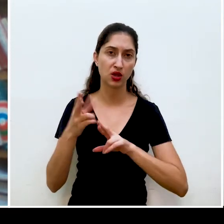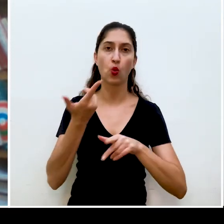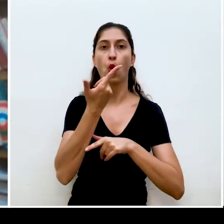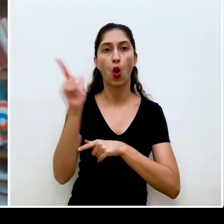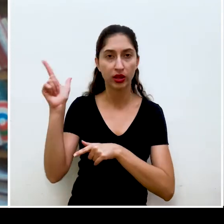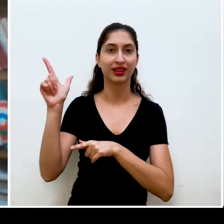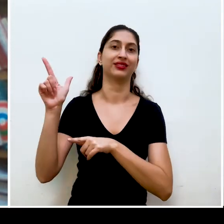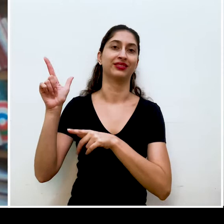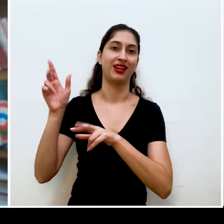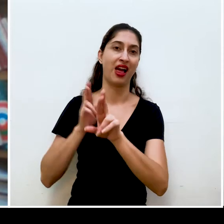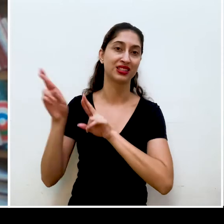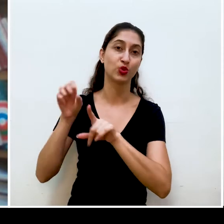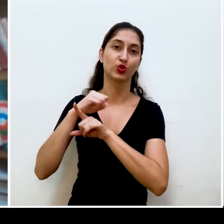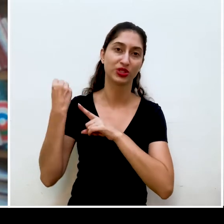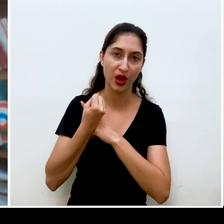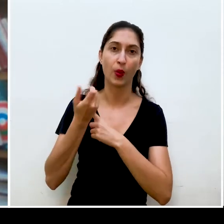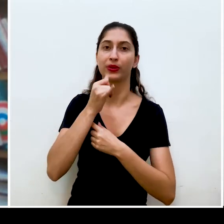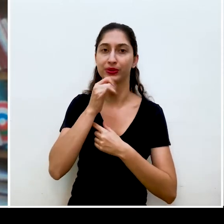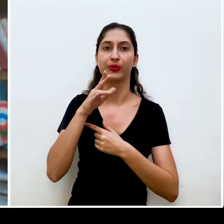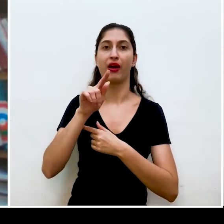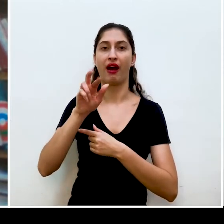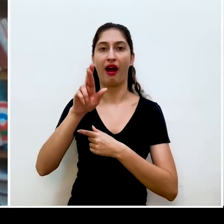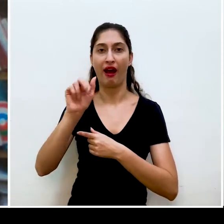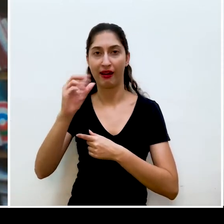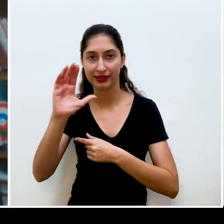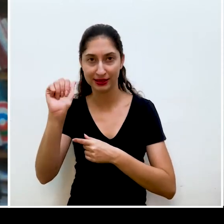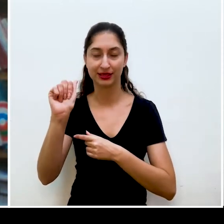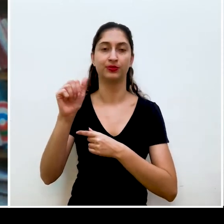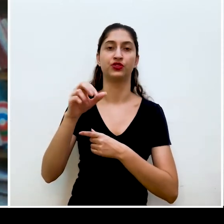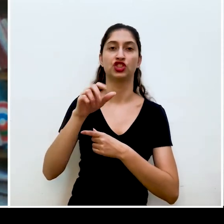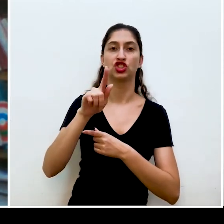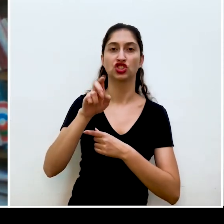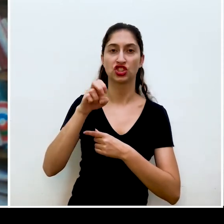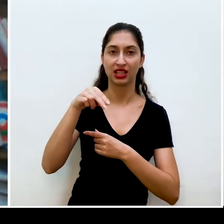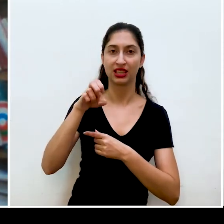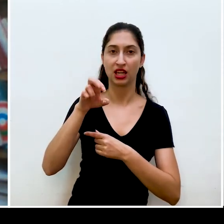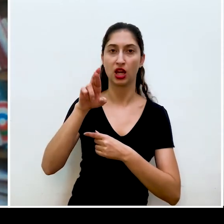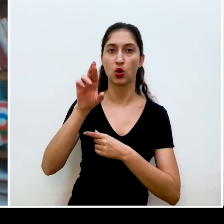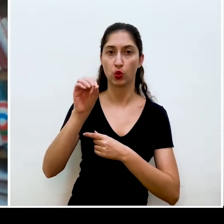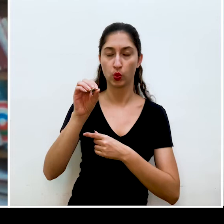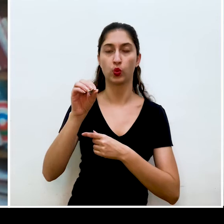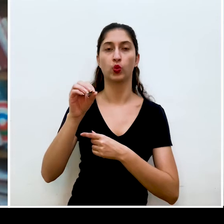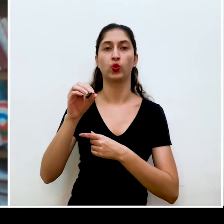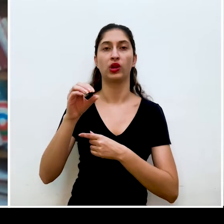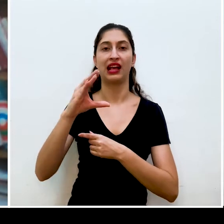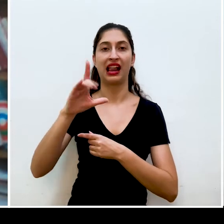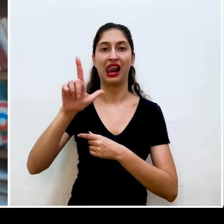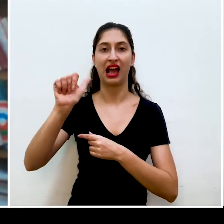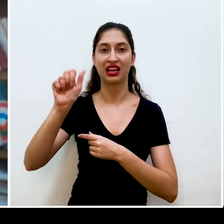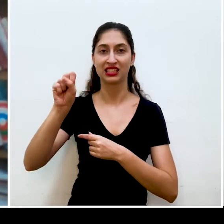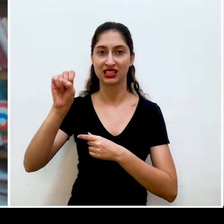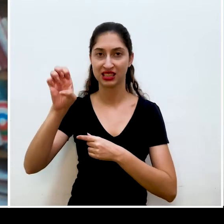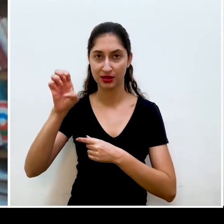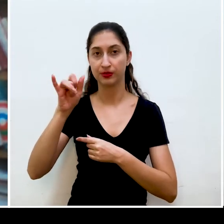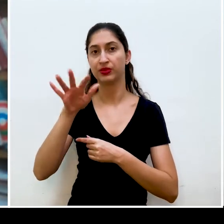condições sociais de raça, gênero e classe dessas crianças. Na área da surdez é isso.